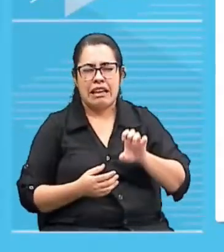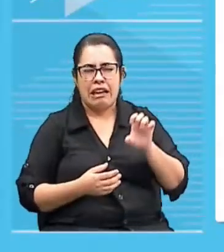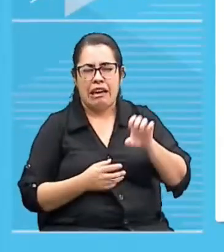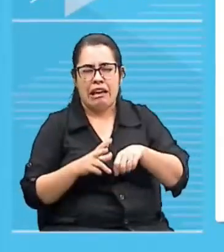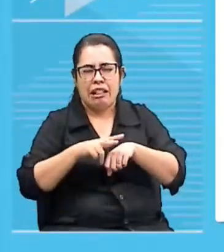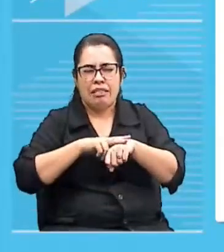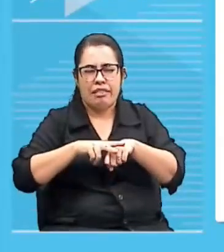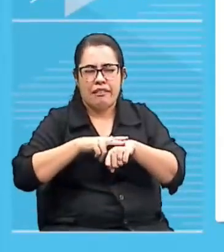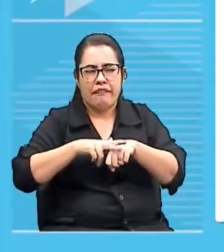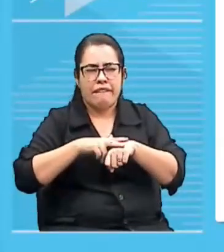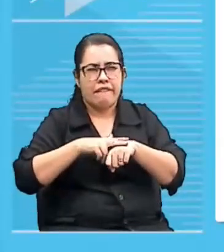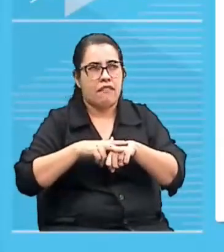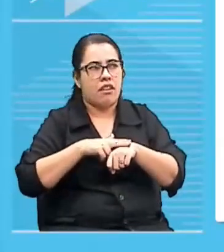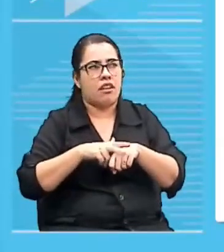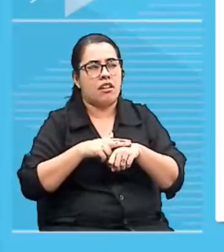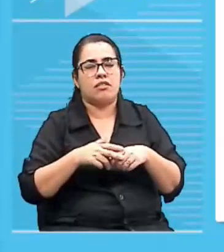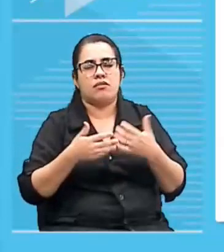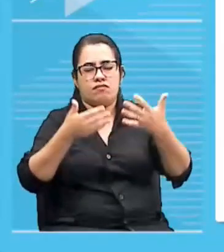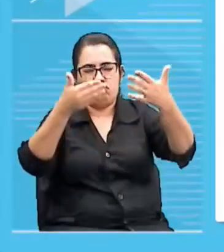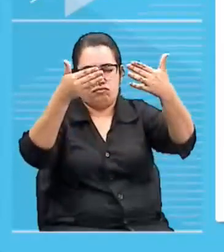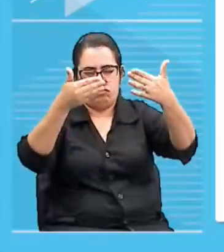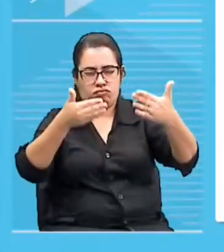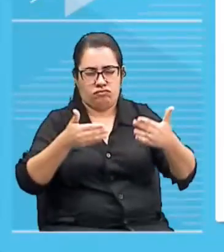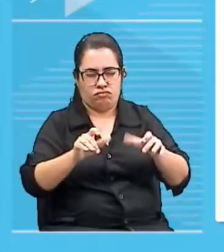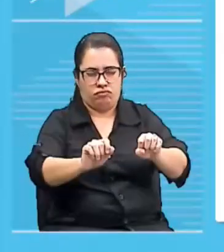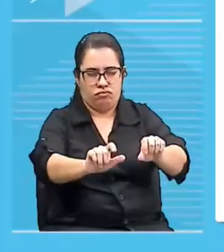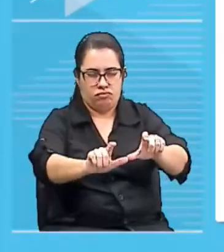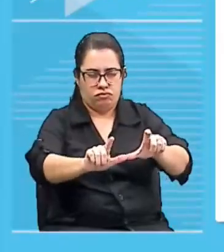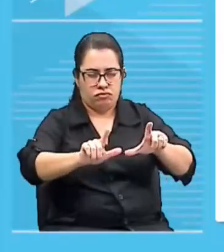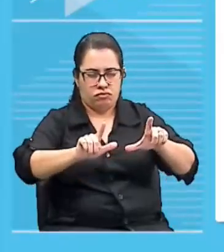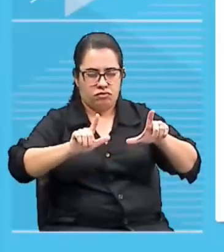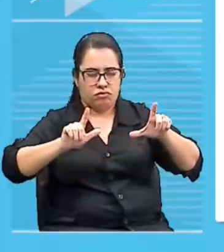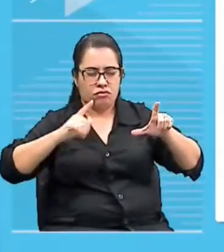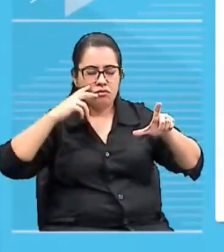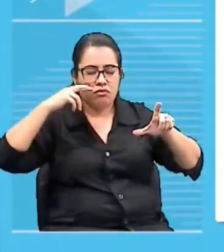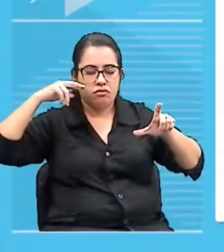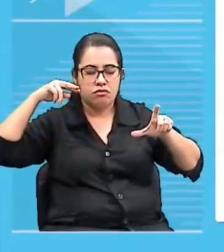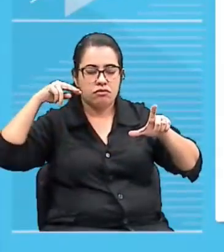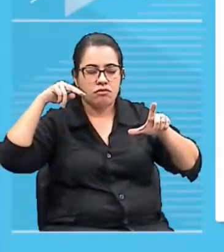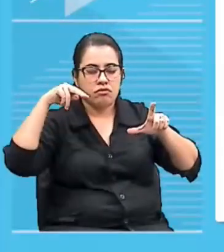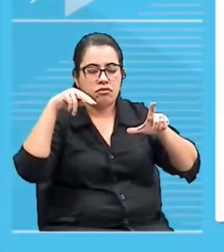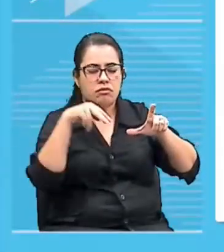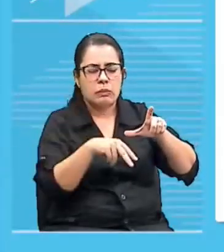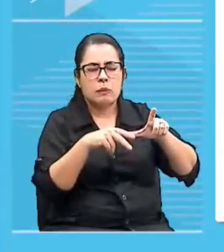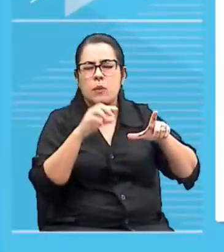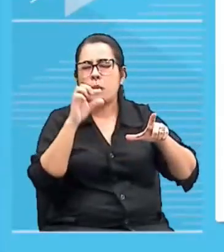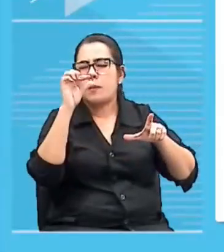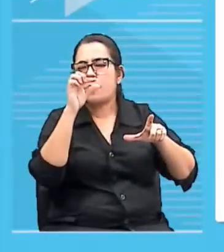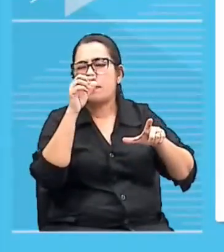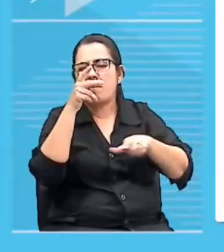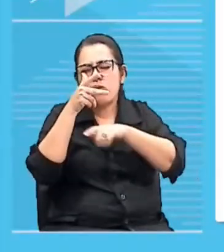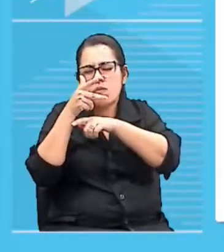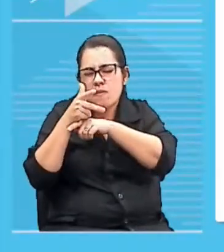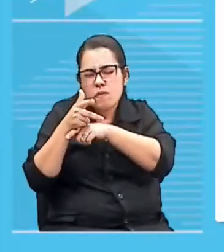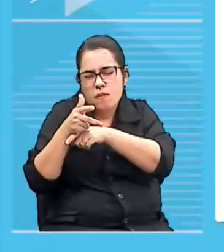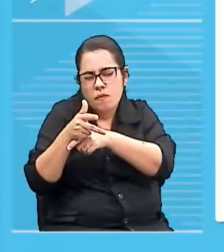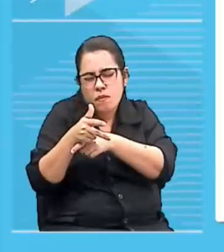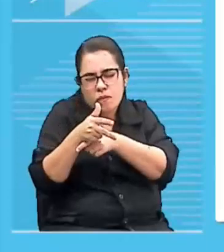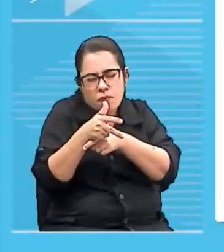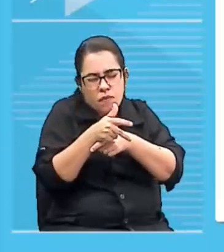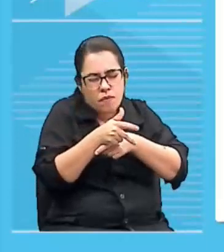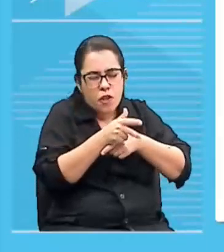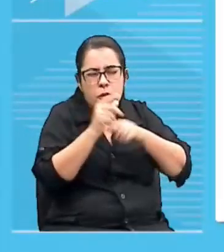ele tem uma tela, e essa tela ele consegue visualizar através de pequenas câmeras,